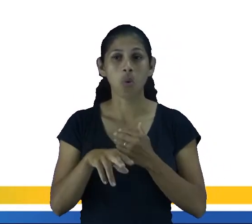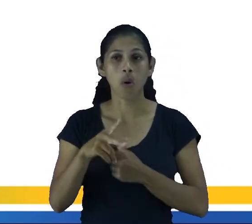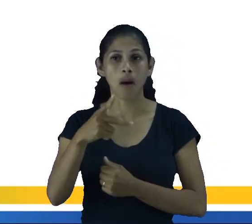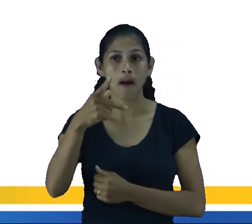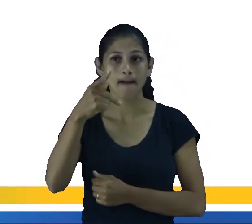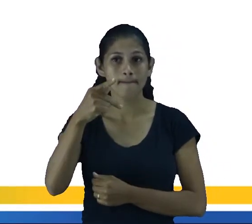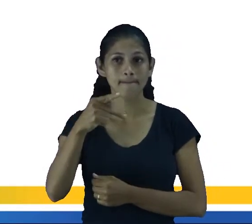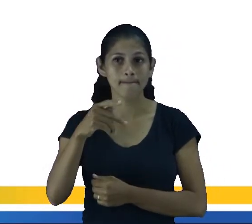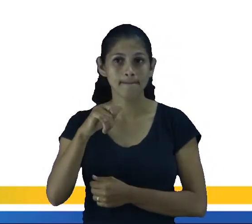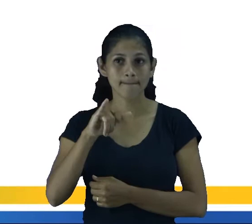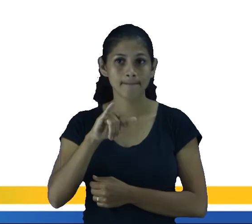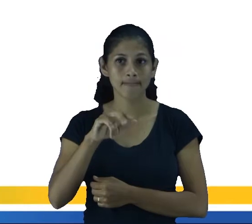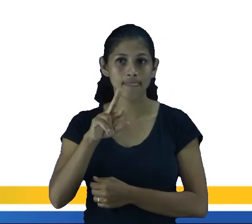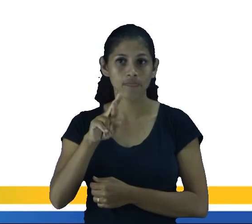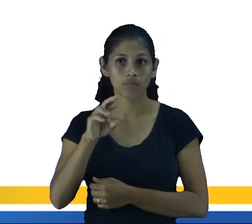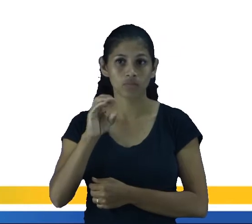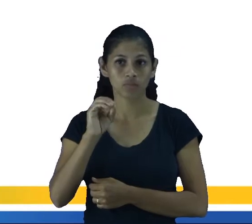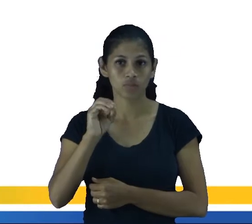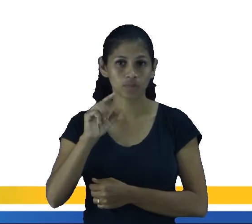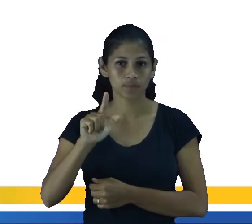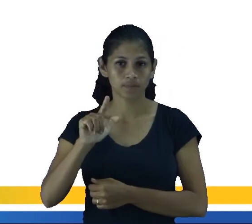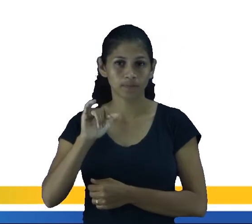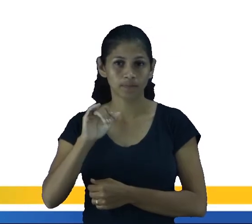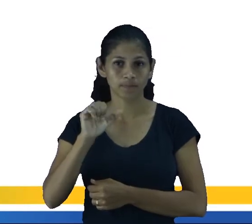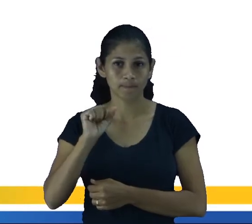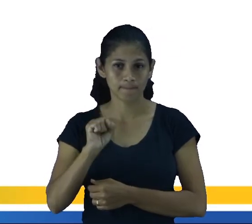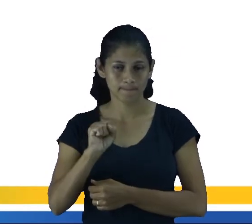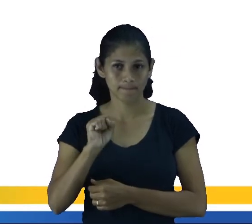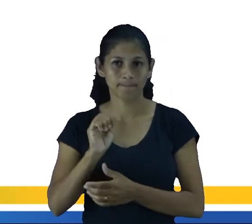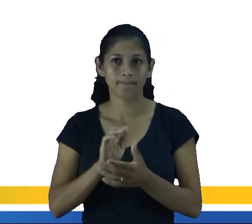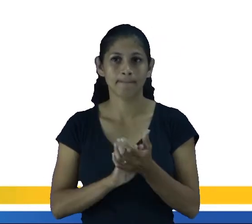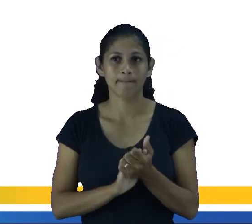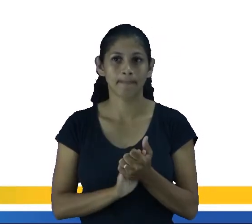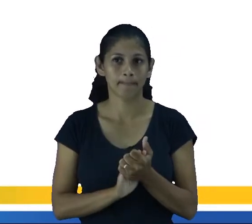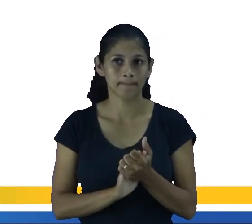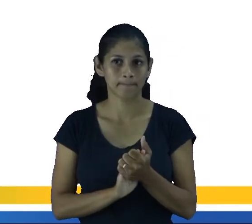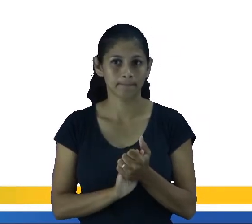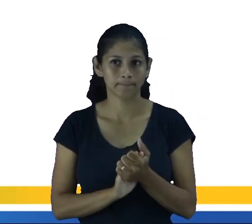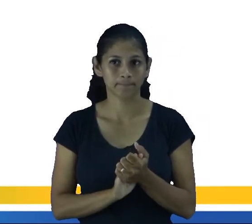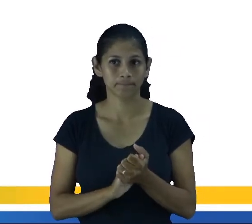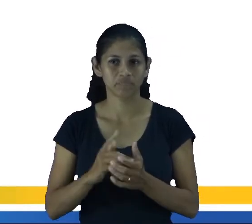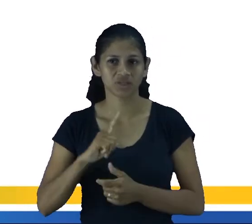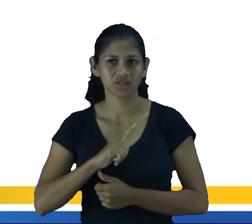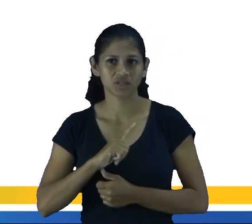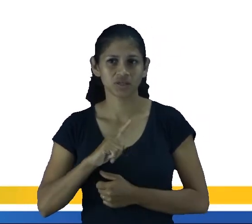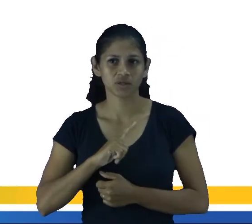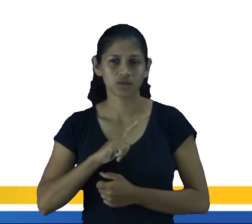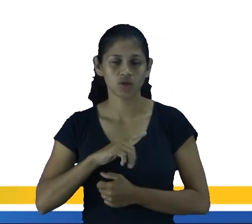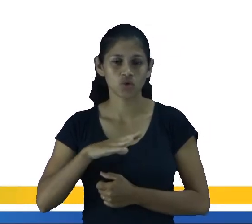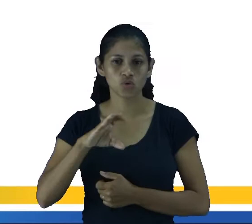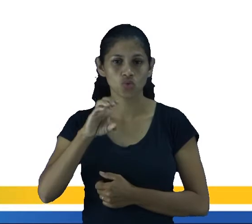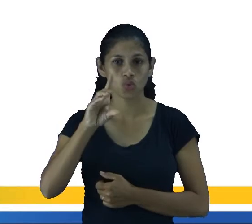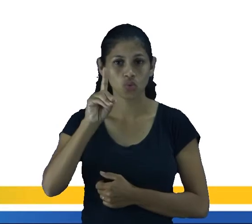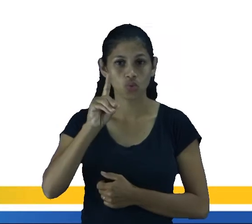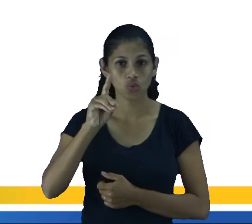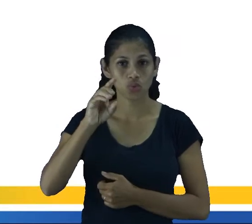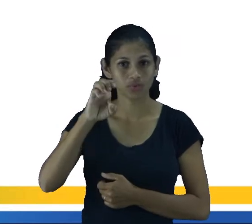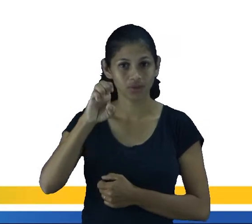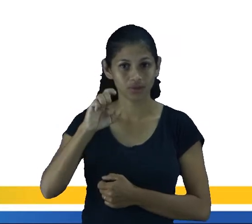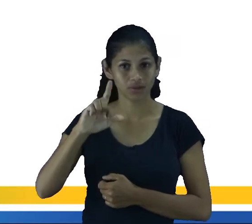ser a decomposição pelo calor, que é representado aqui pelo delta. Então a gente tem aqui, né, o exemplo, a gente vai